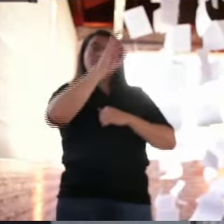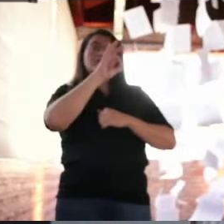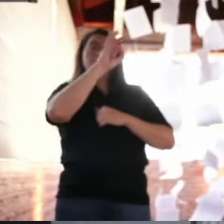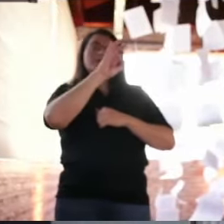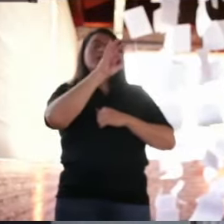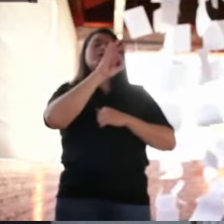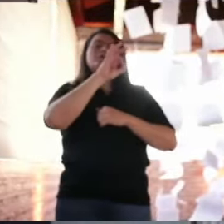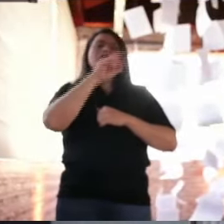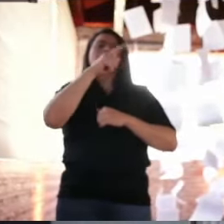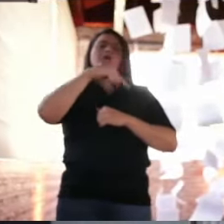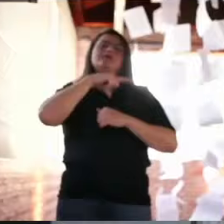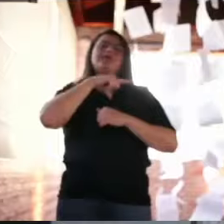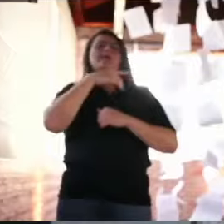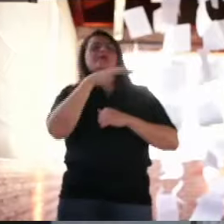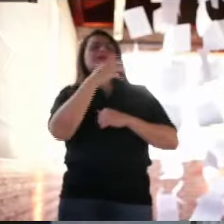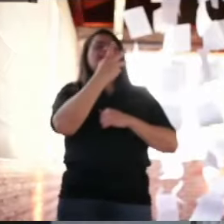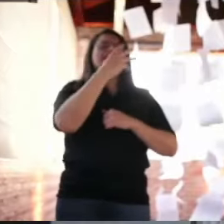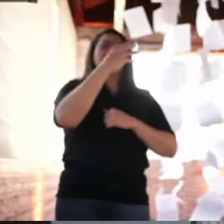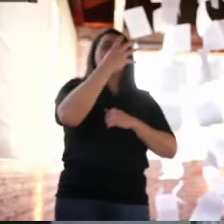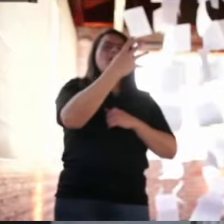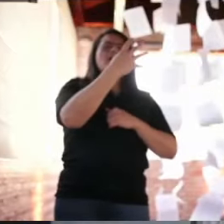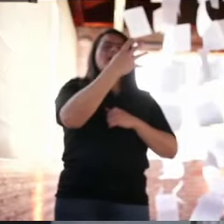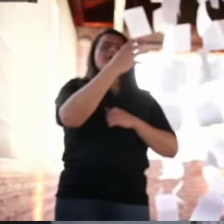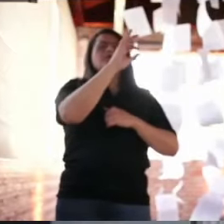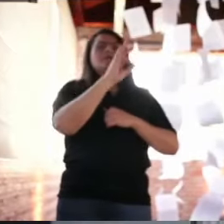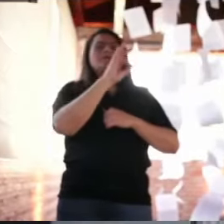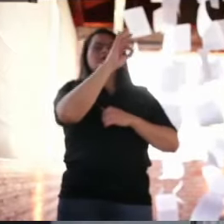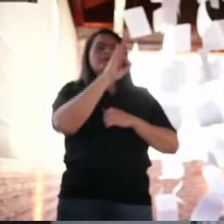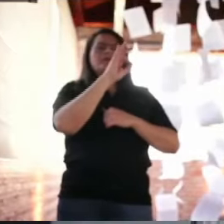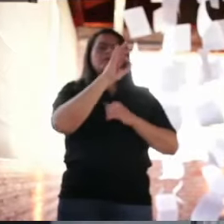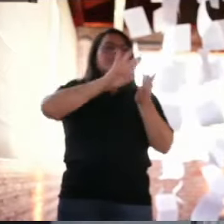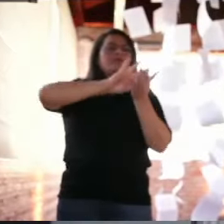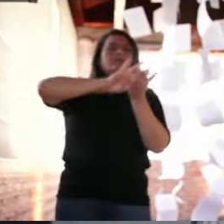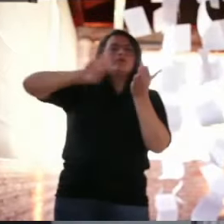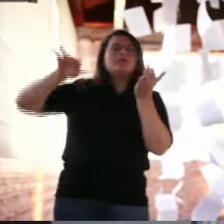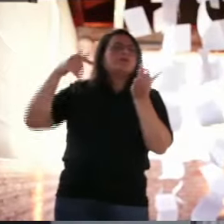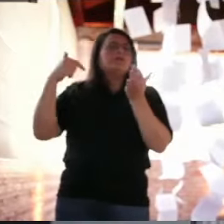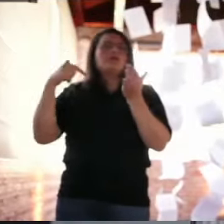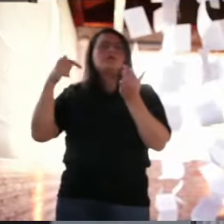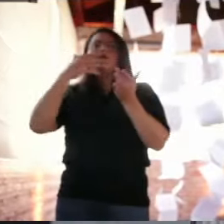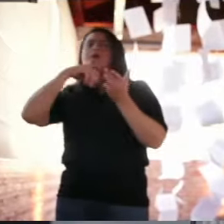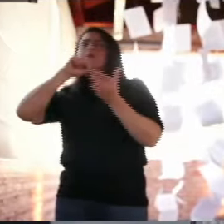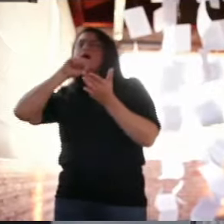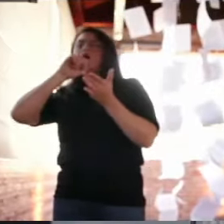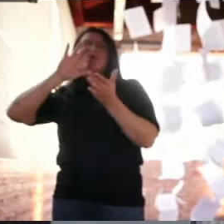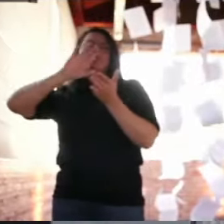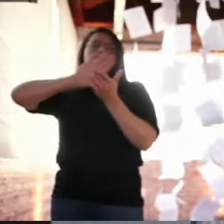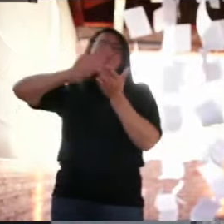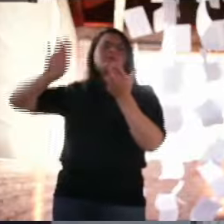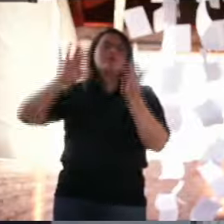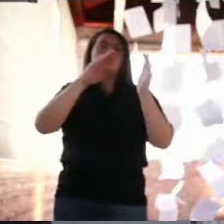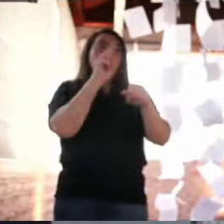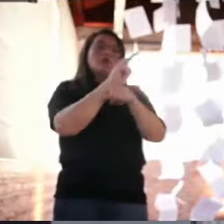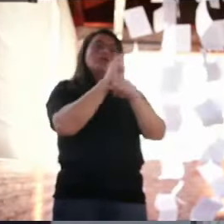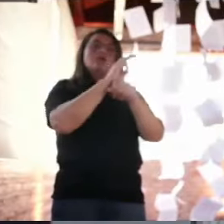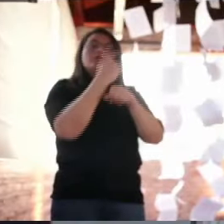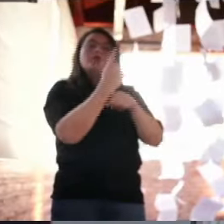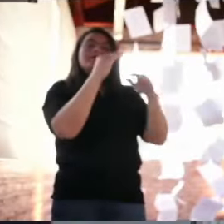é arredondado a gente tem em torno de 34 sem os companheiros cuidando sozinhas dessas casas ou seja